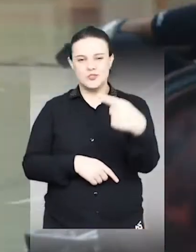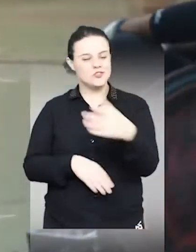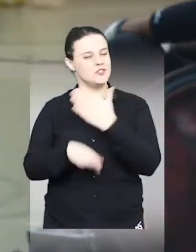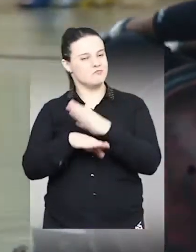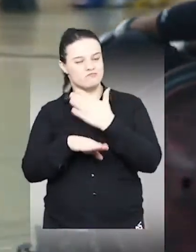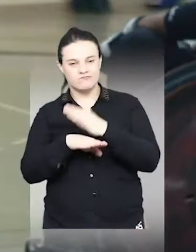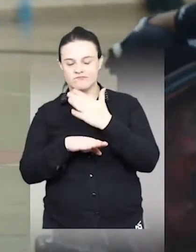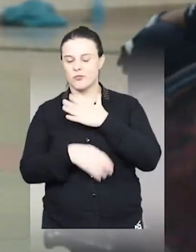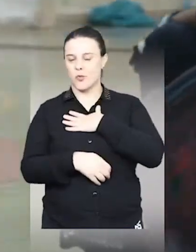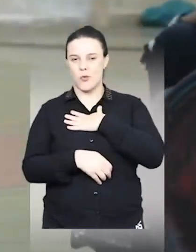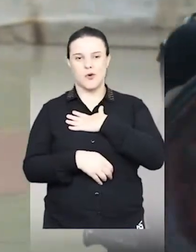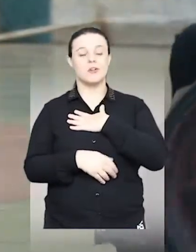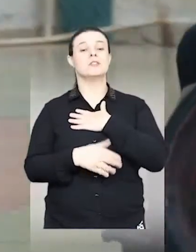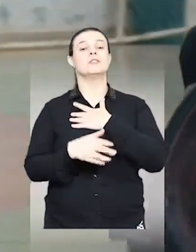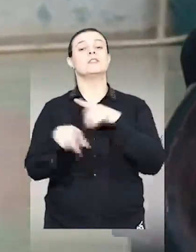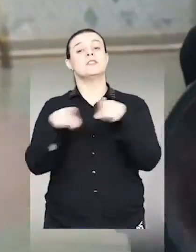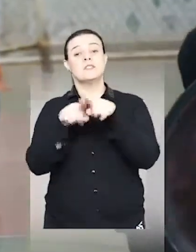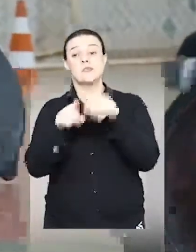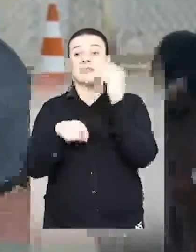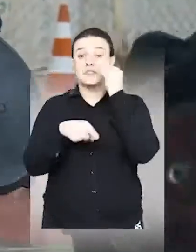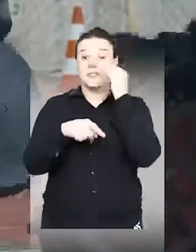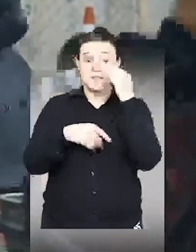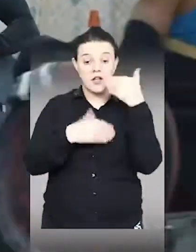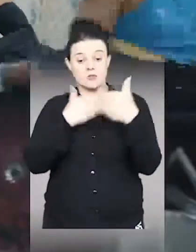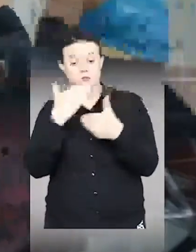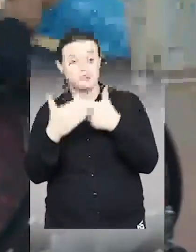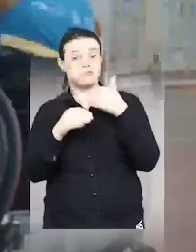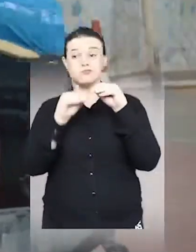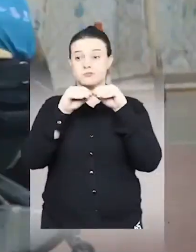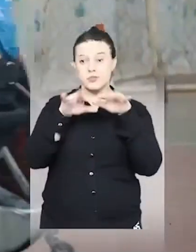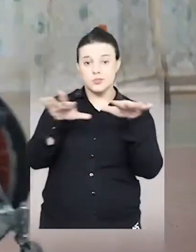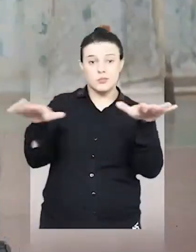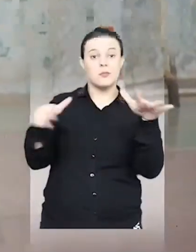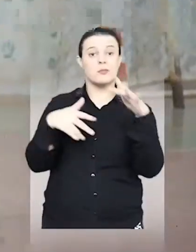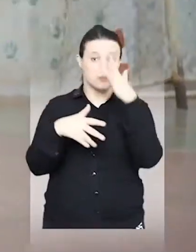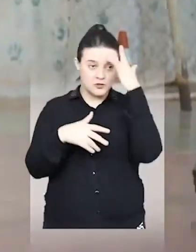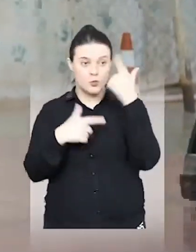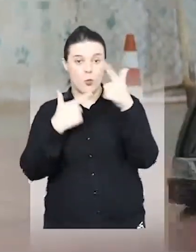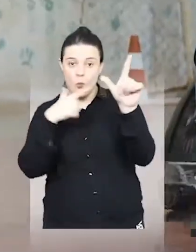todo dia, e tentar passar para frente